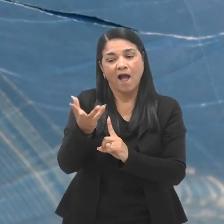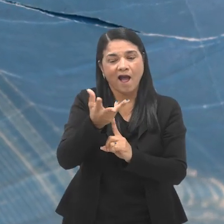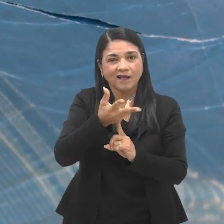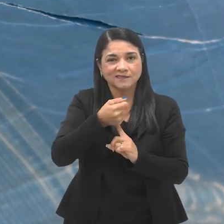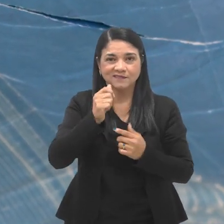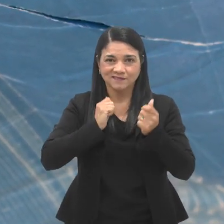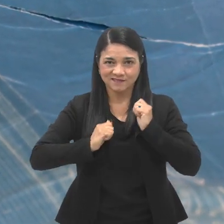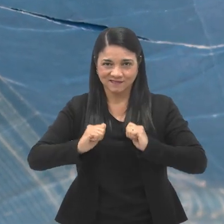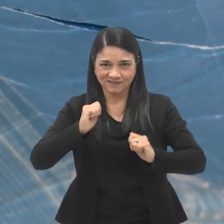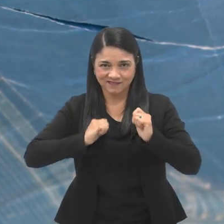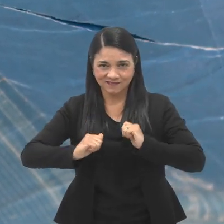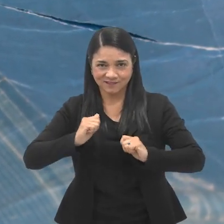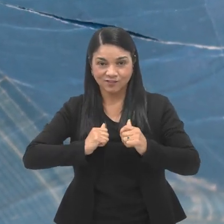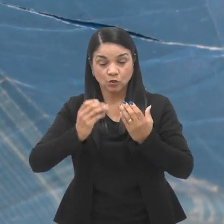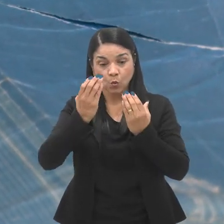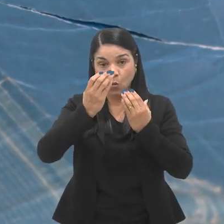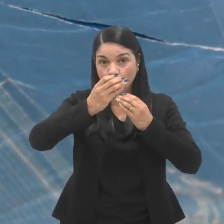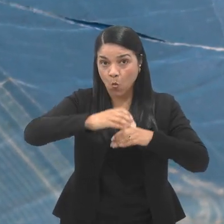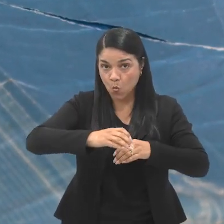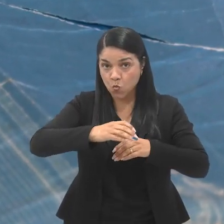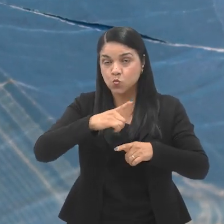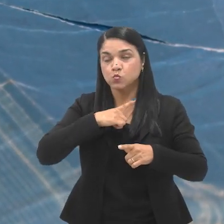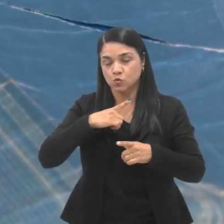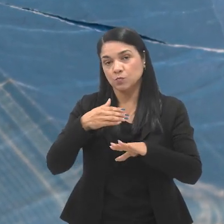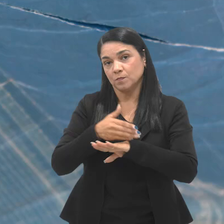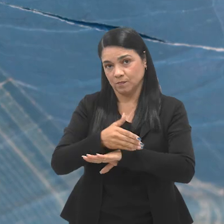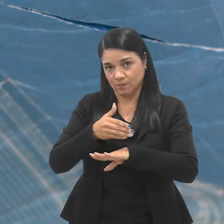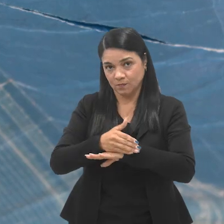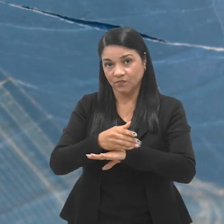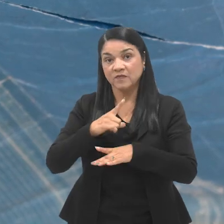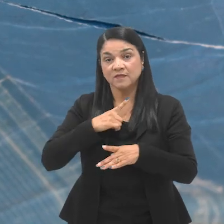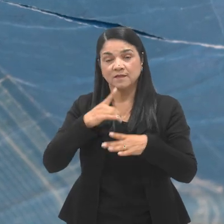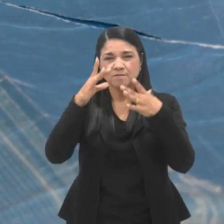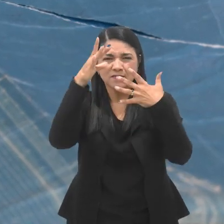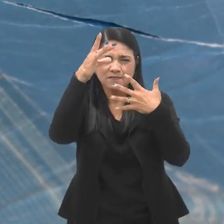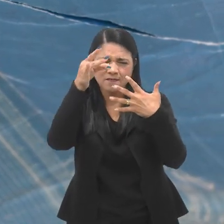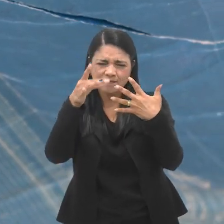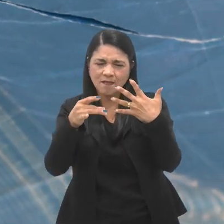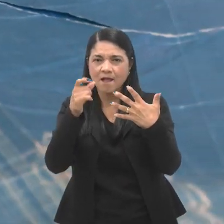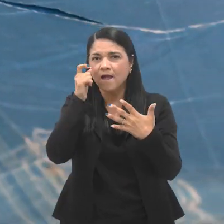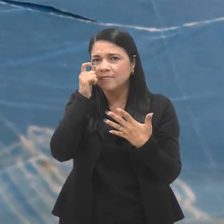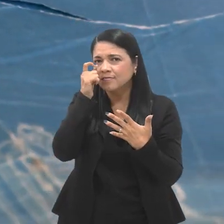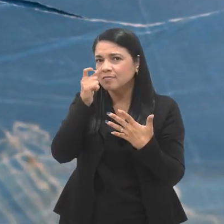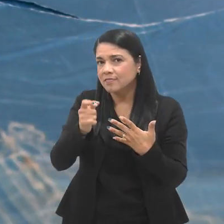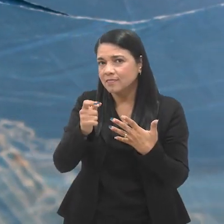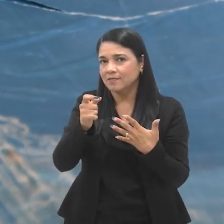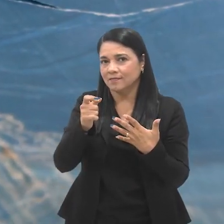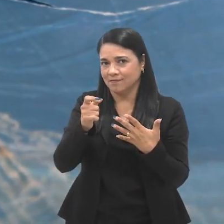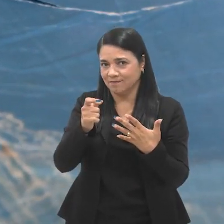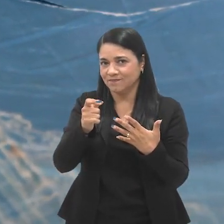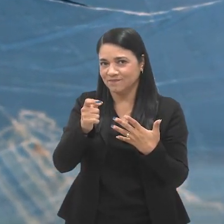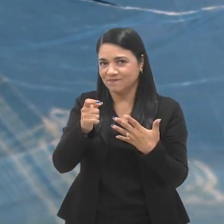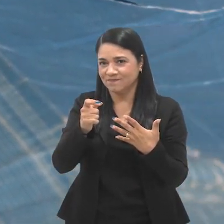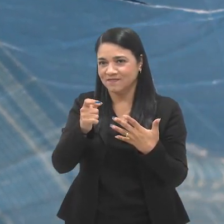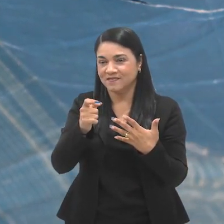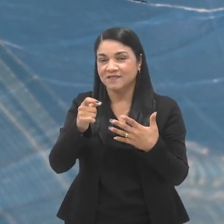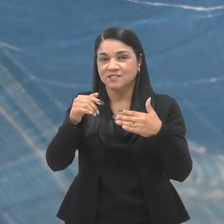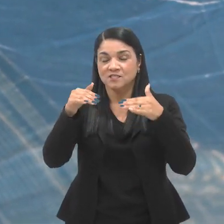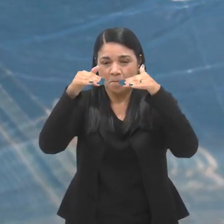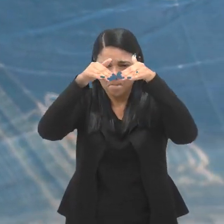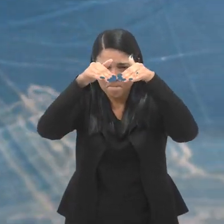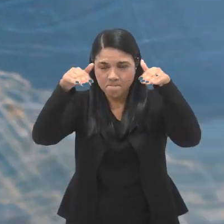foram artistas que participaram de concursos para a elaboração. E a gente também tem esse detalhe interessantíssimo que